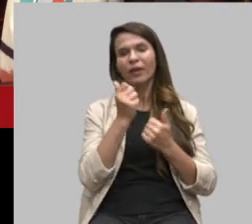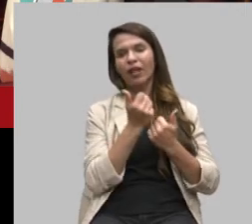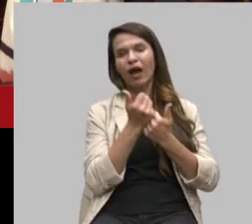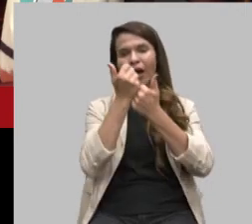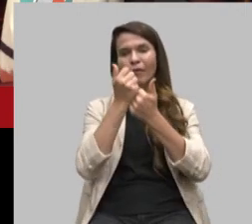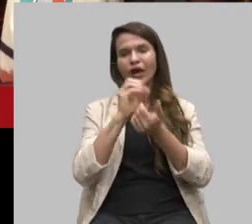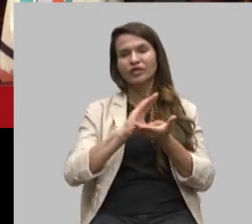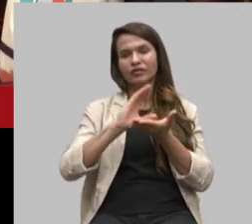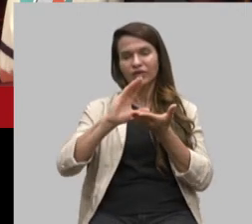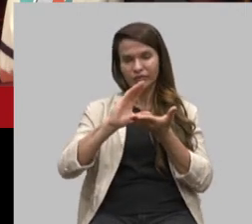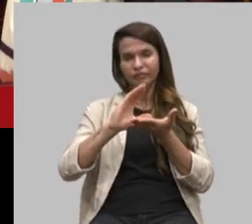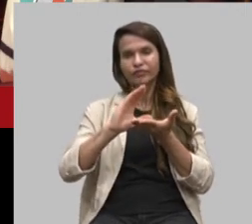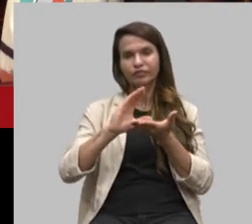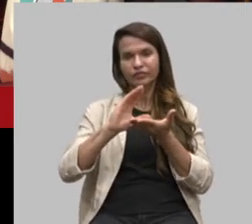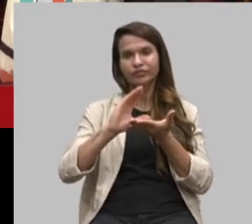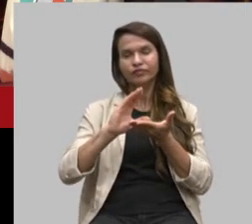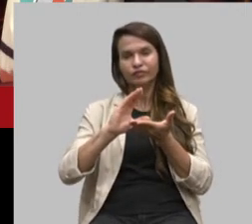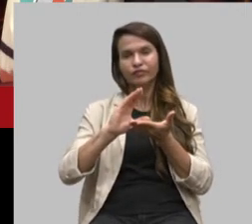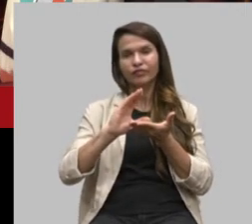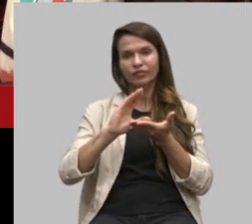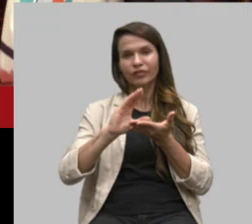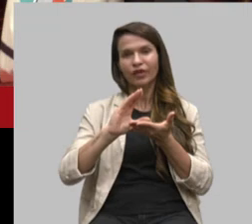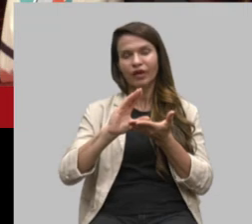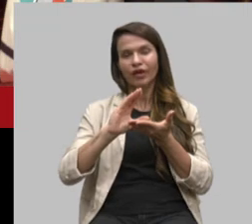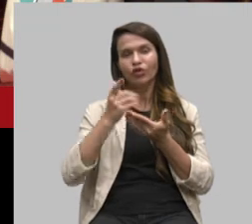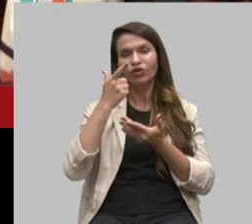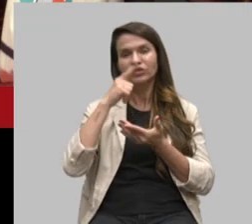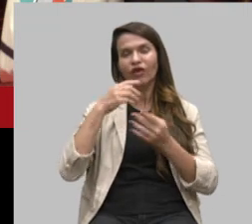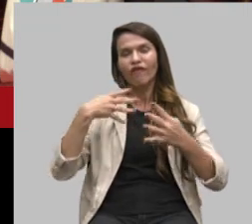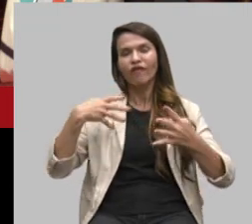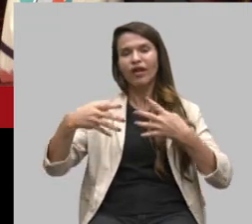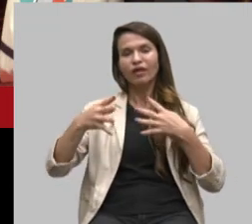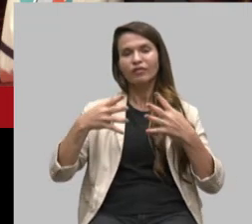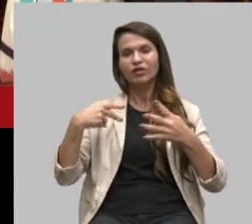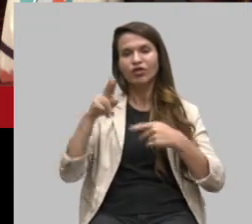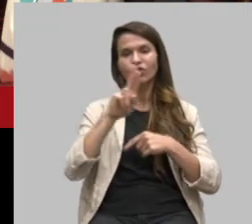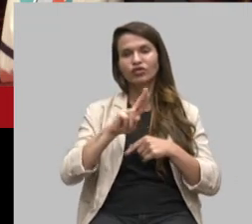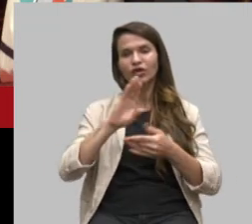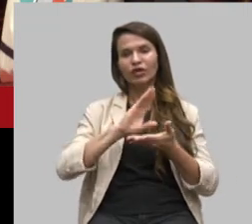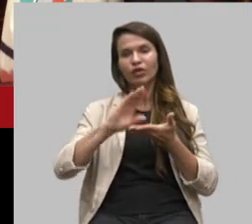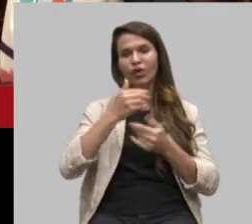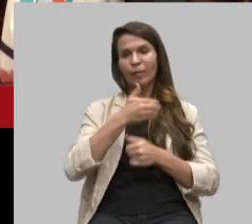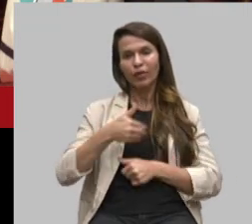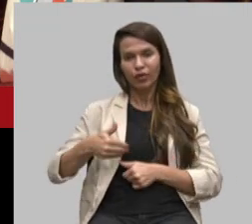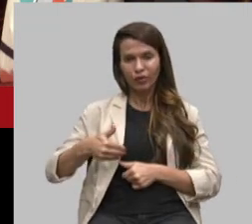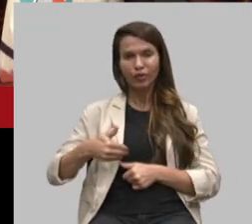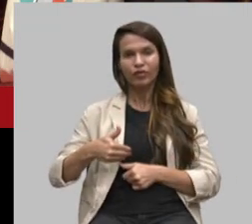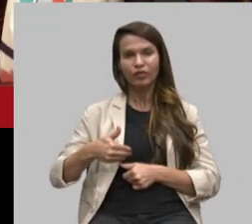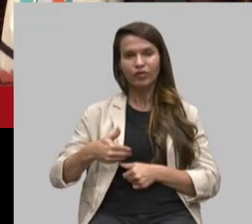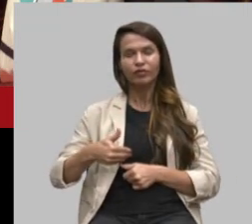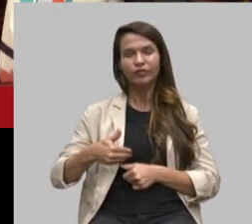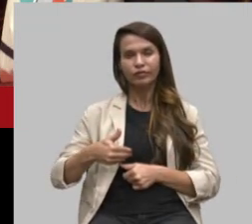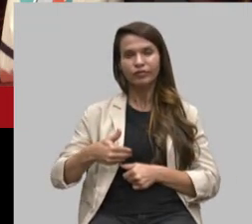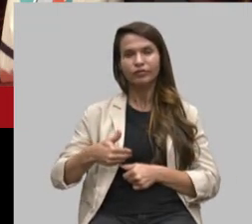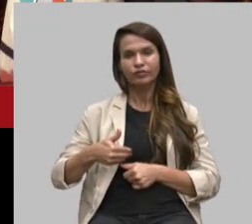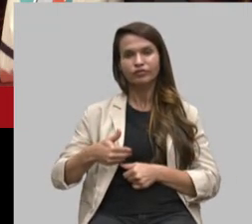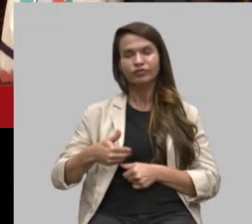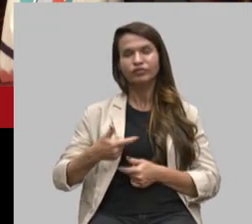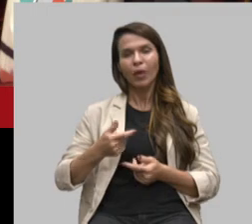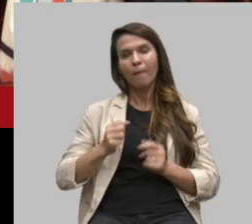direcionada e a flexibilização da utilização deur públ o que estaria direcionado a isso pode